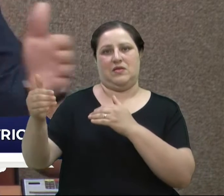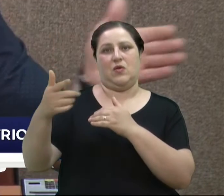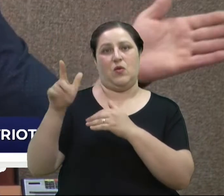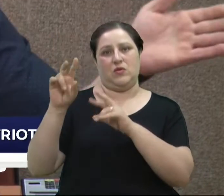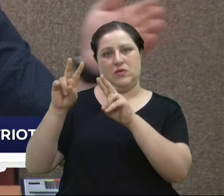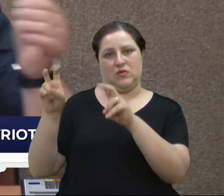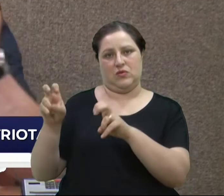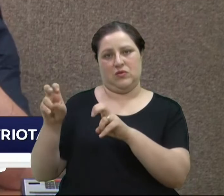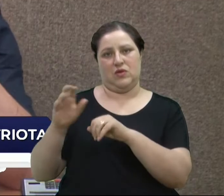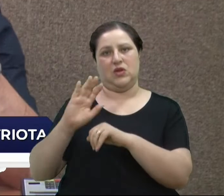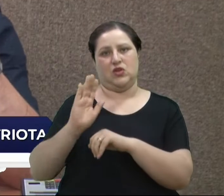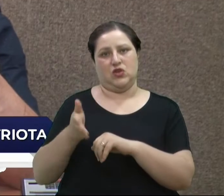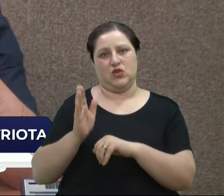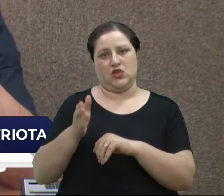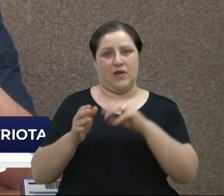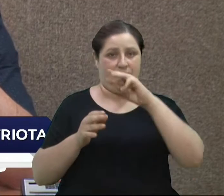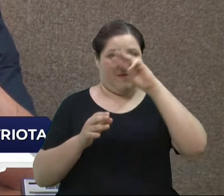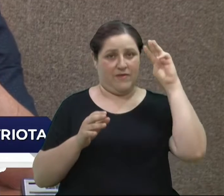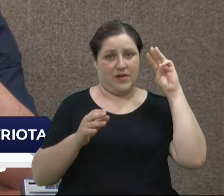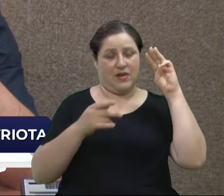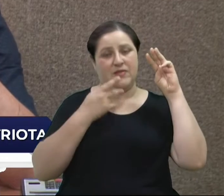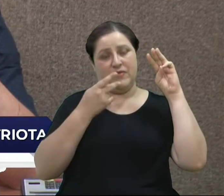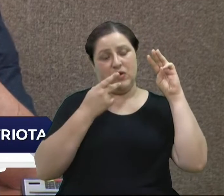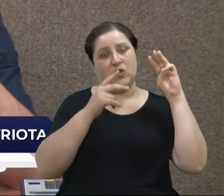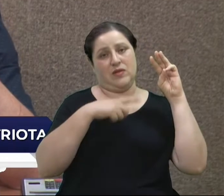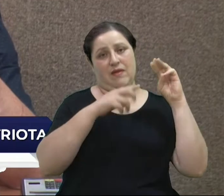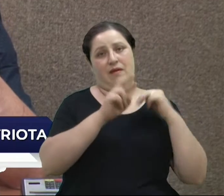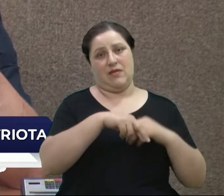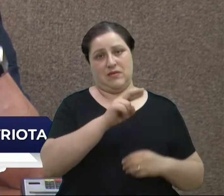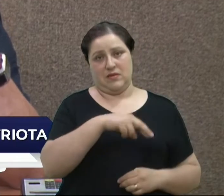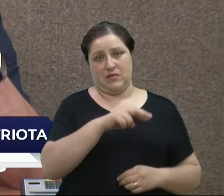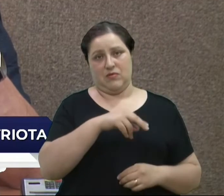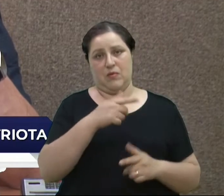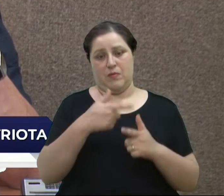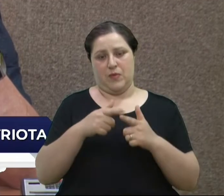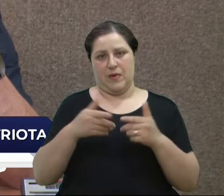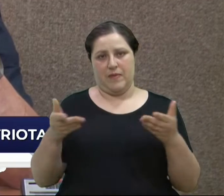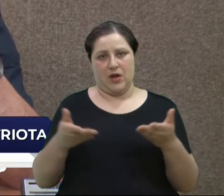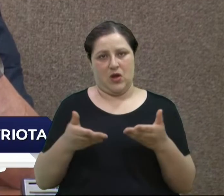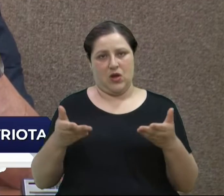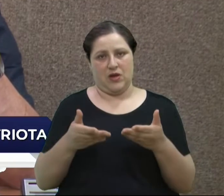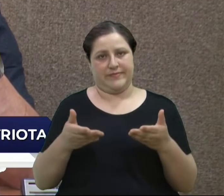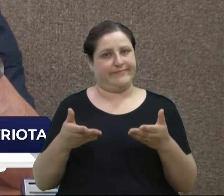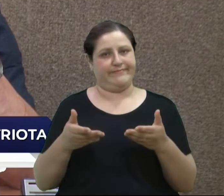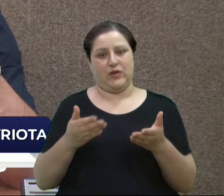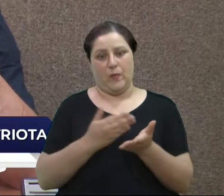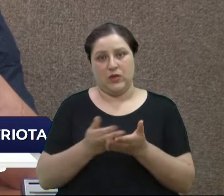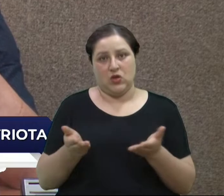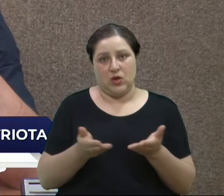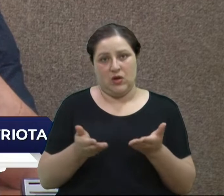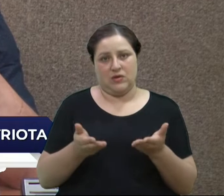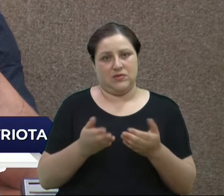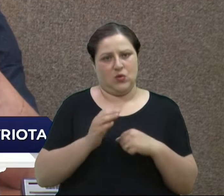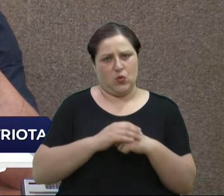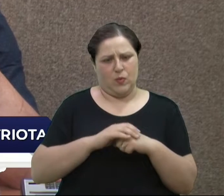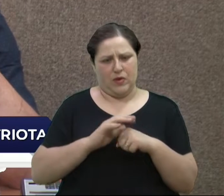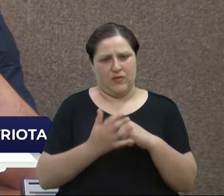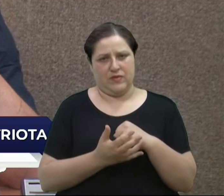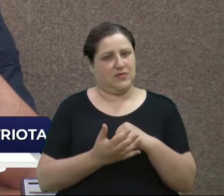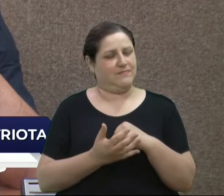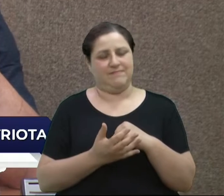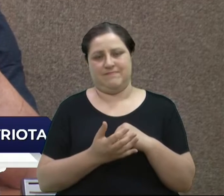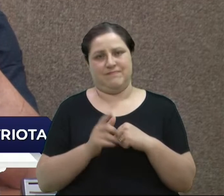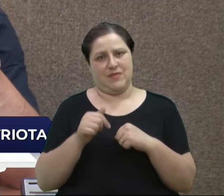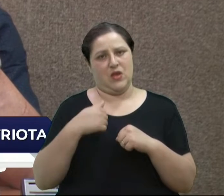Como o vereador Valim falou, e tem toda a razão, é um problema que não é de agora, né? E aí eu entro